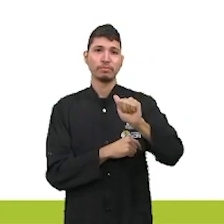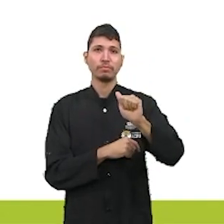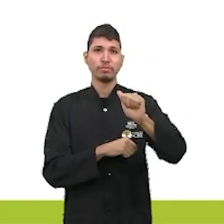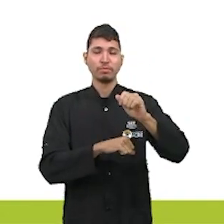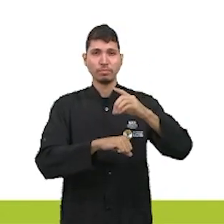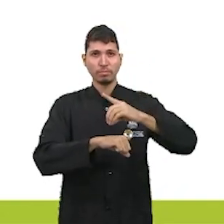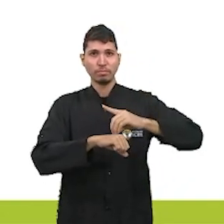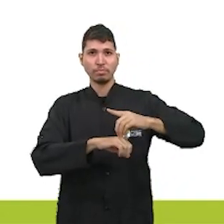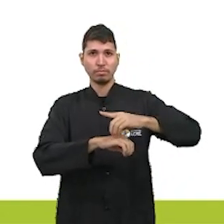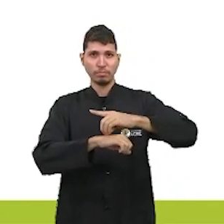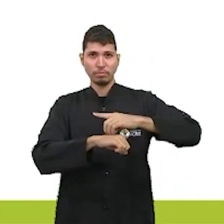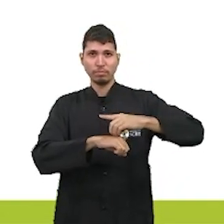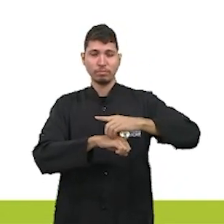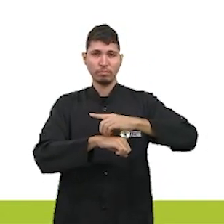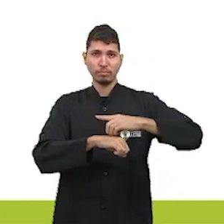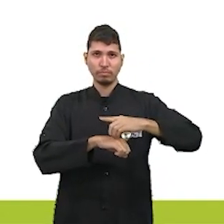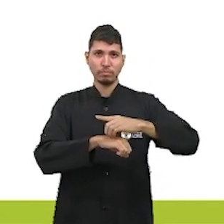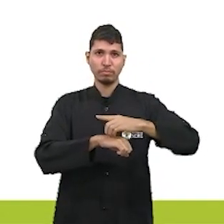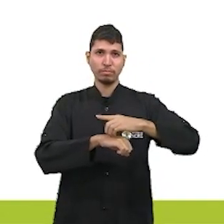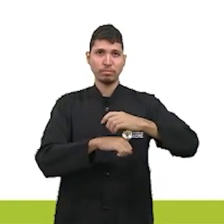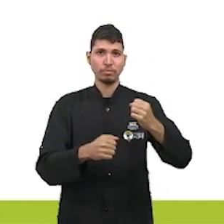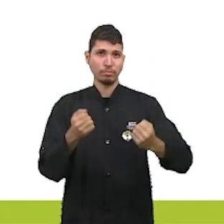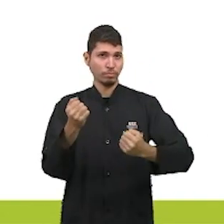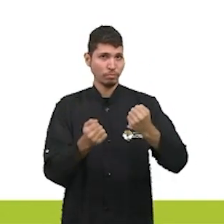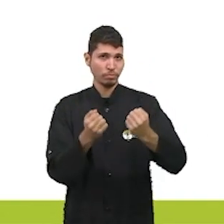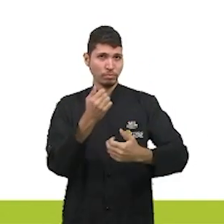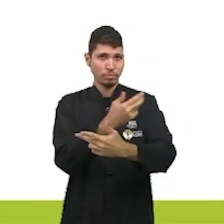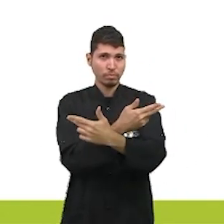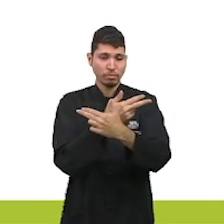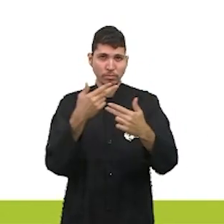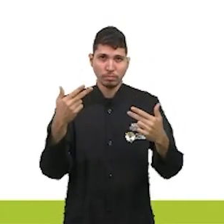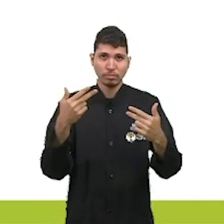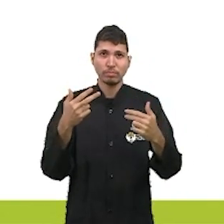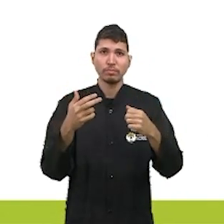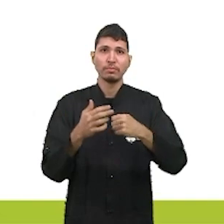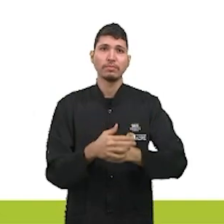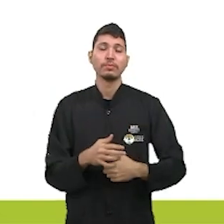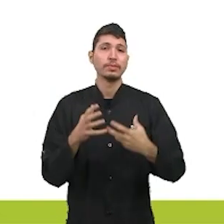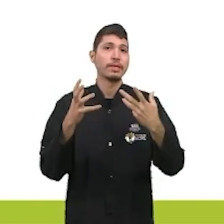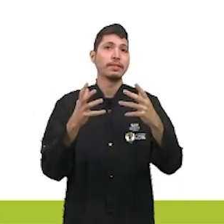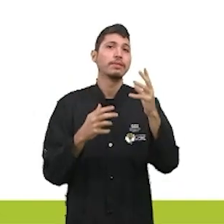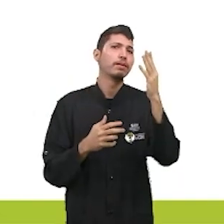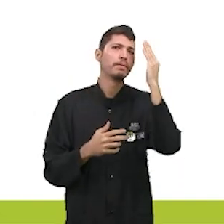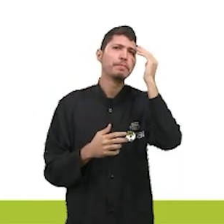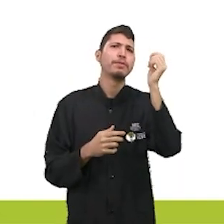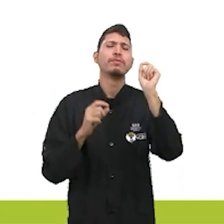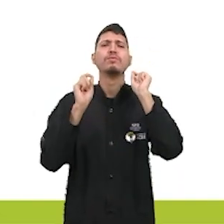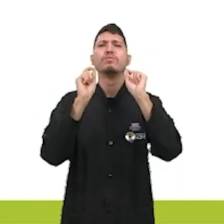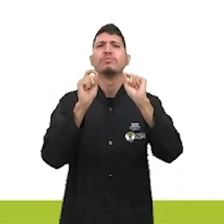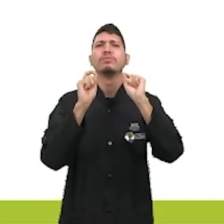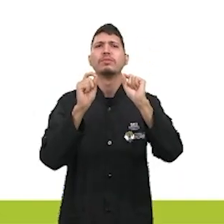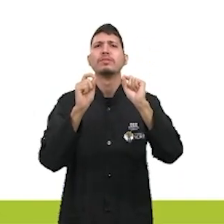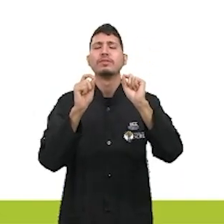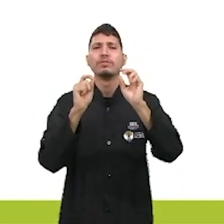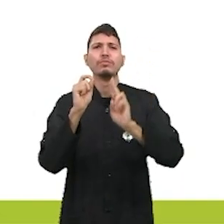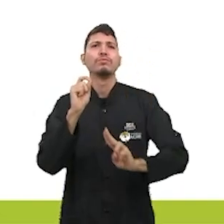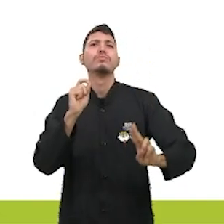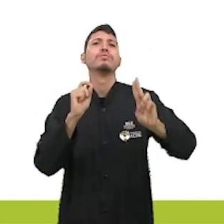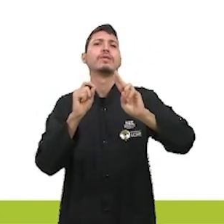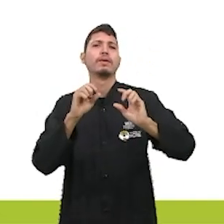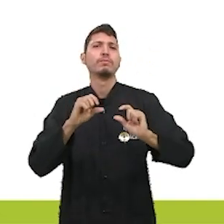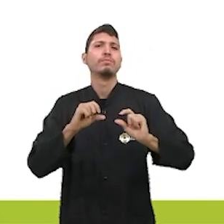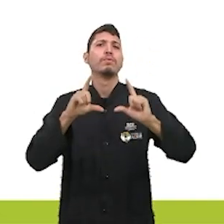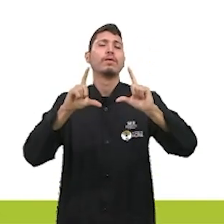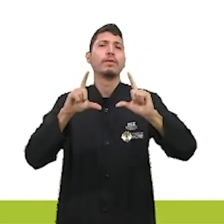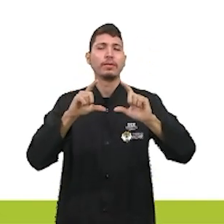ao circuito do veículo. Então vamos lá. Aquele que é a maneira correta de ligar o amperímetro. Nós já acabamos de ver a